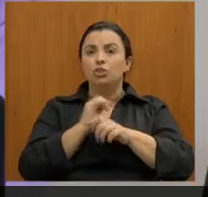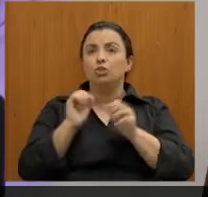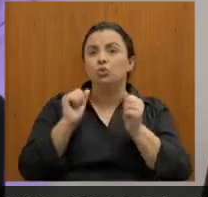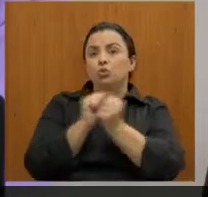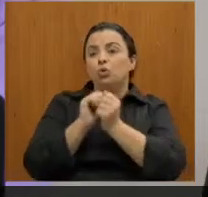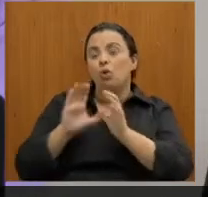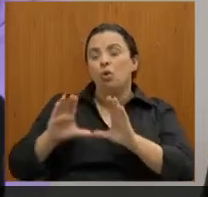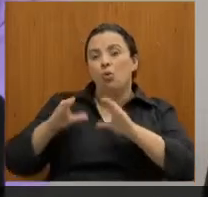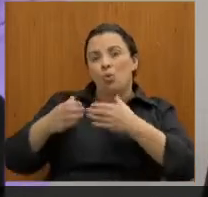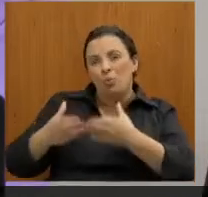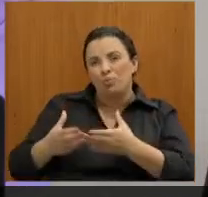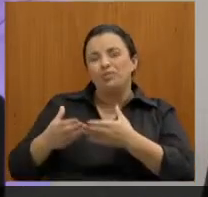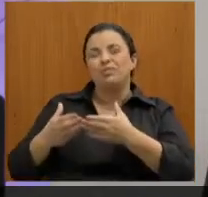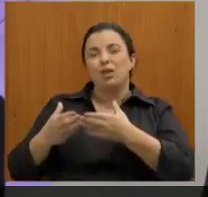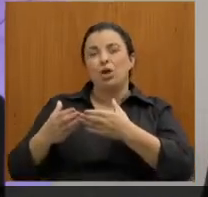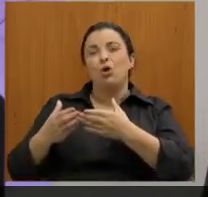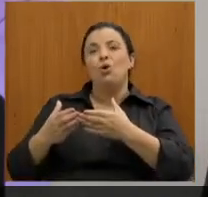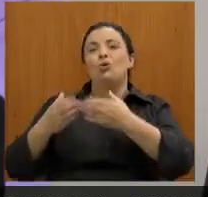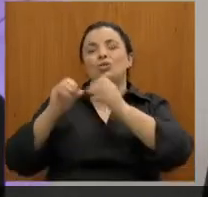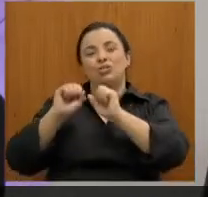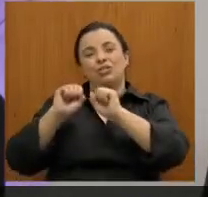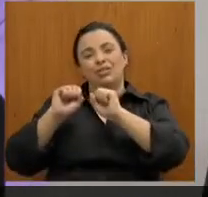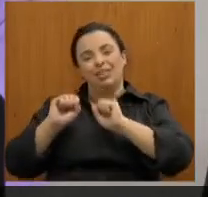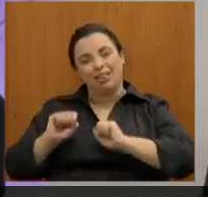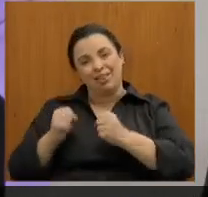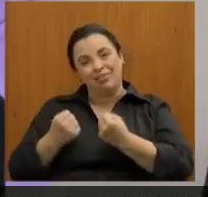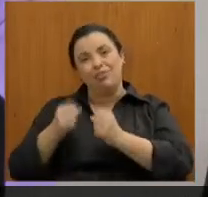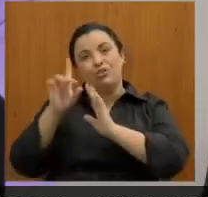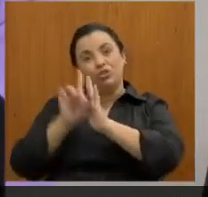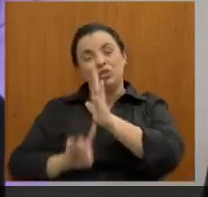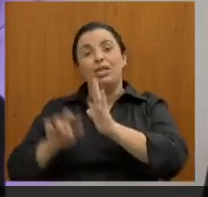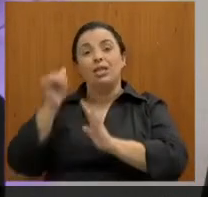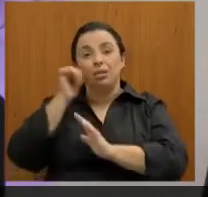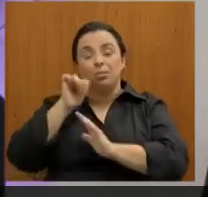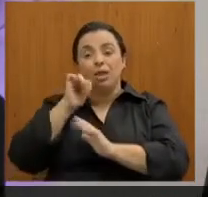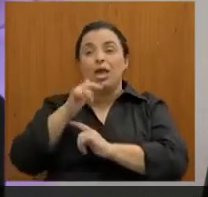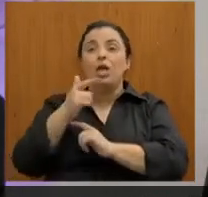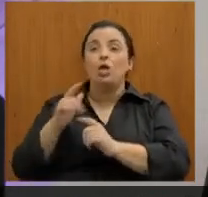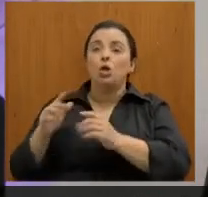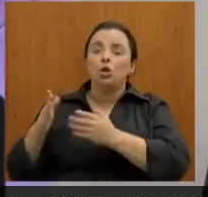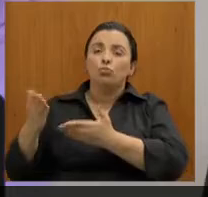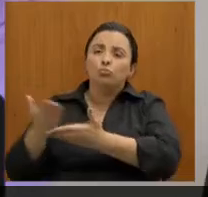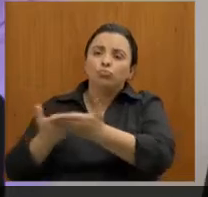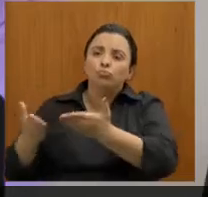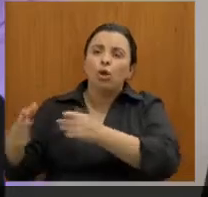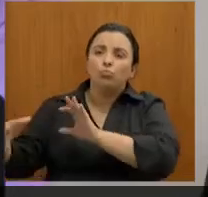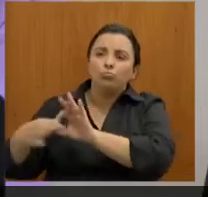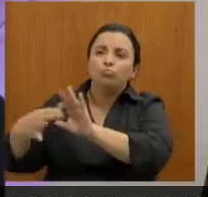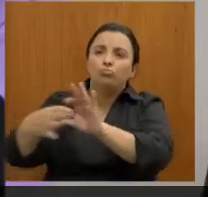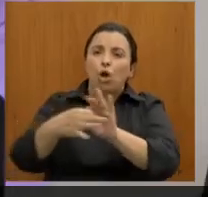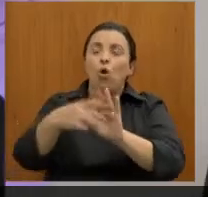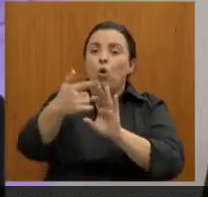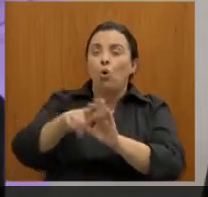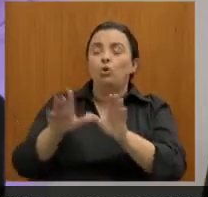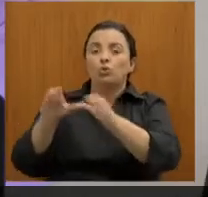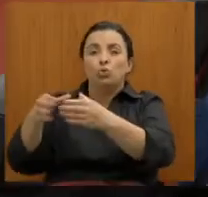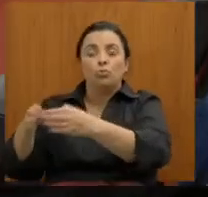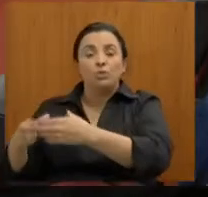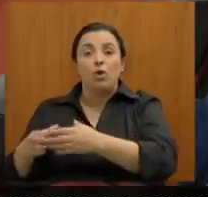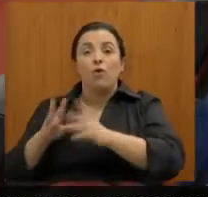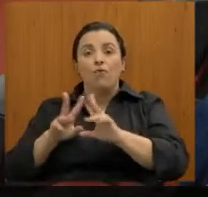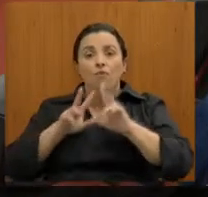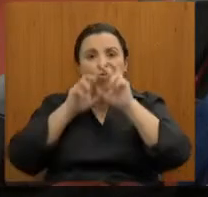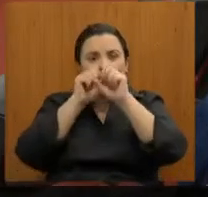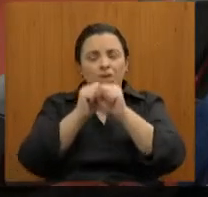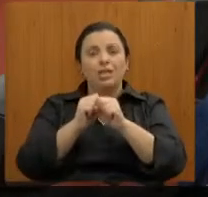defesa dos direitos da mulher conciliando com outras comissões é possibilidade de fortalecer que as políticas públicas do estado